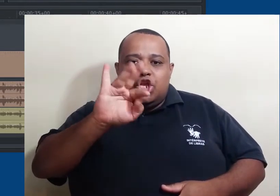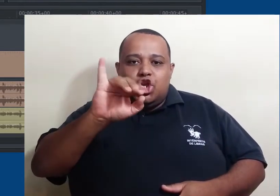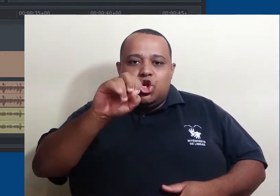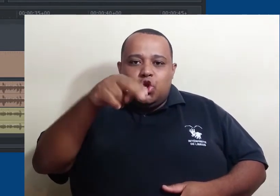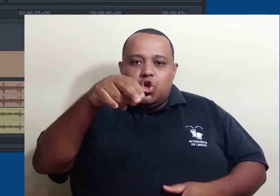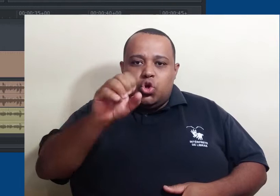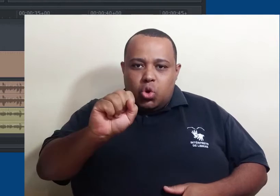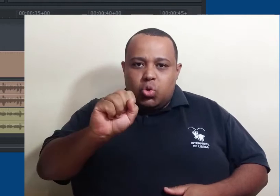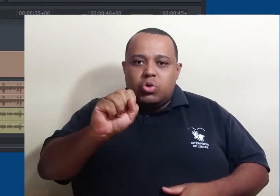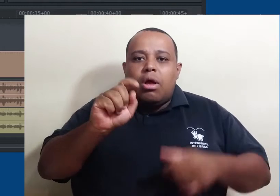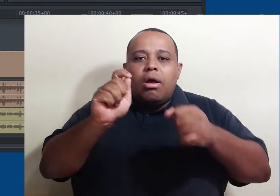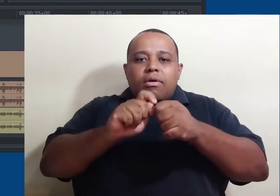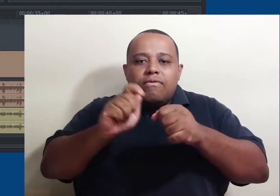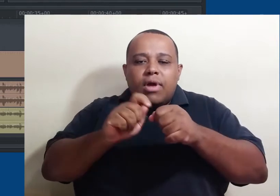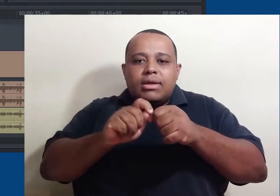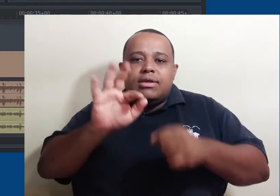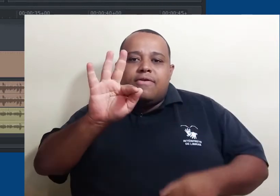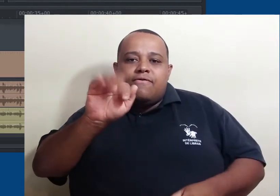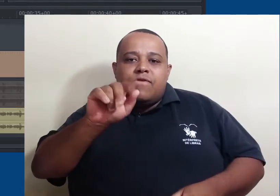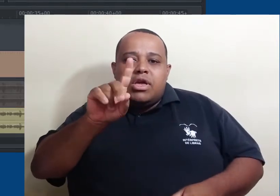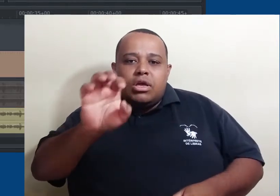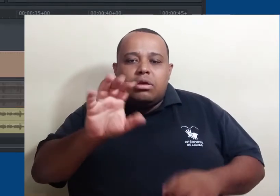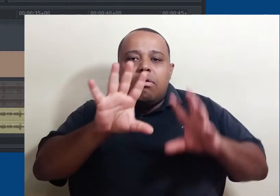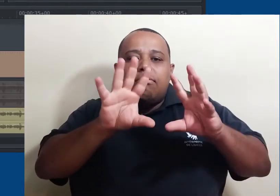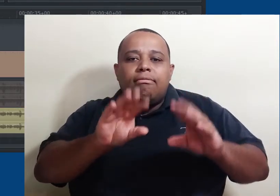mais suave no desaparecimento desse clipe aqui.